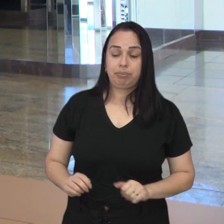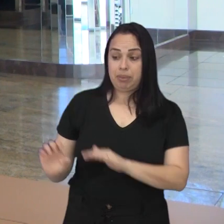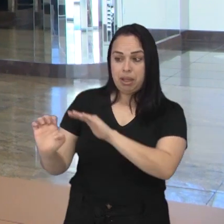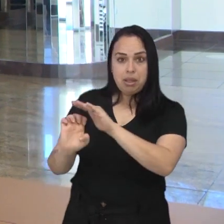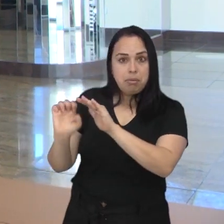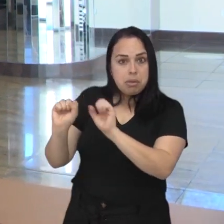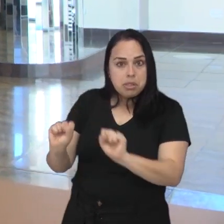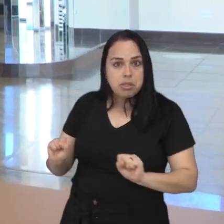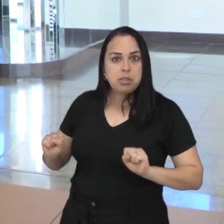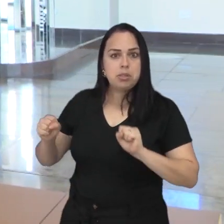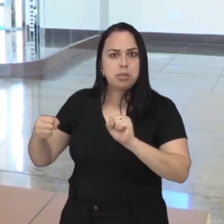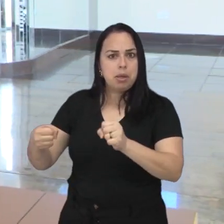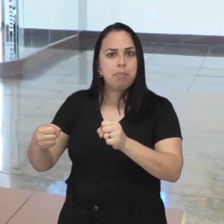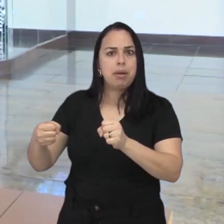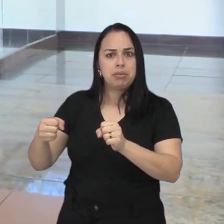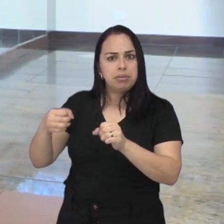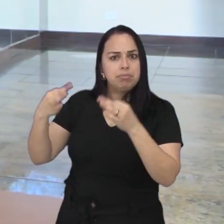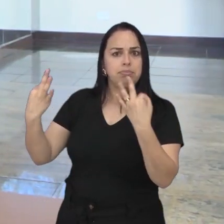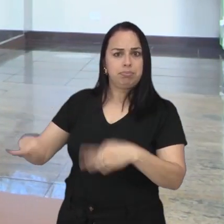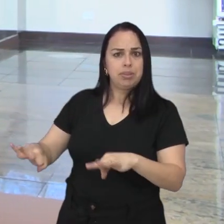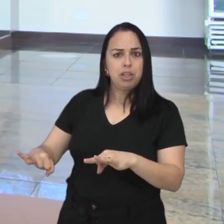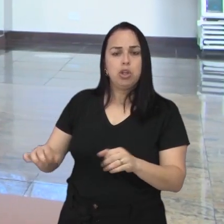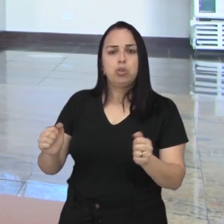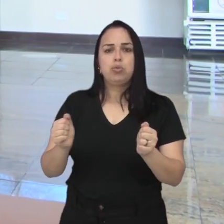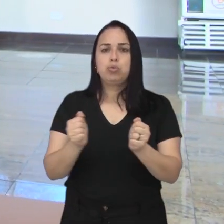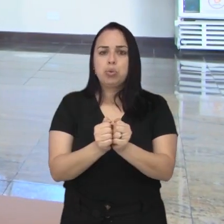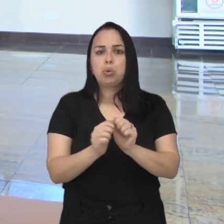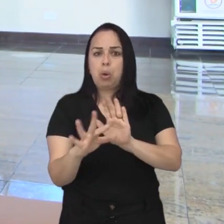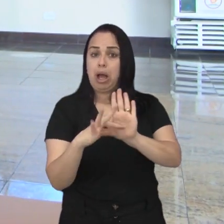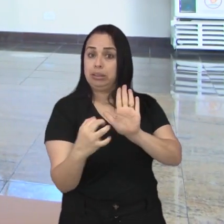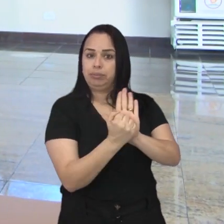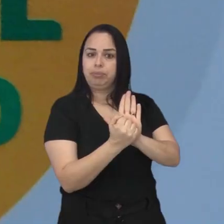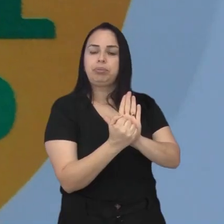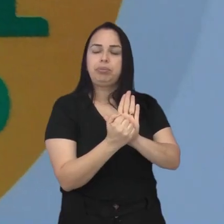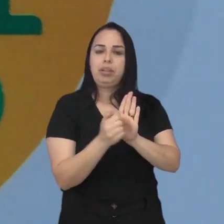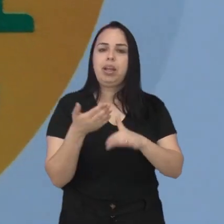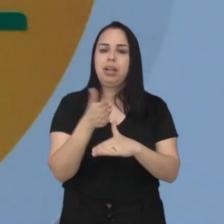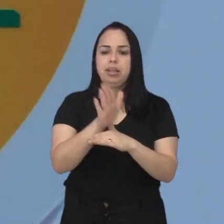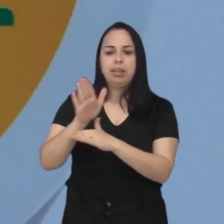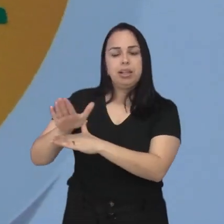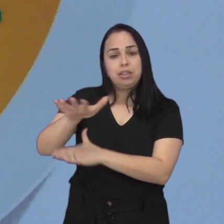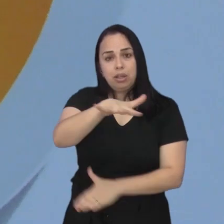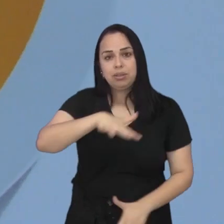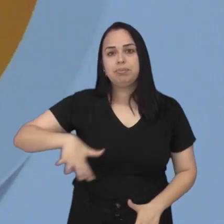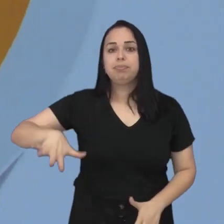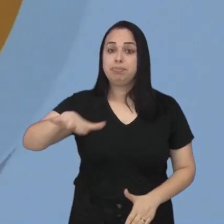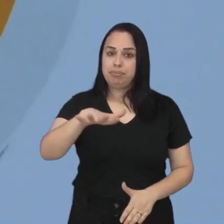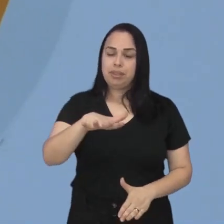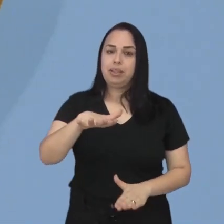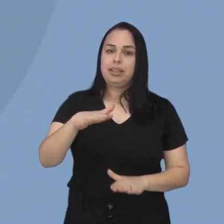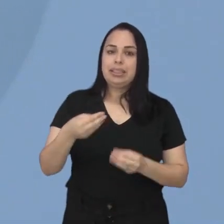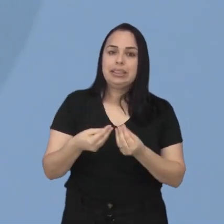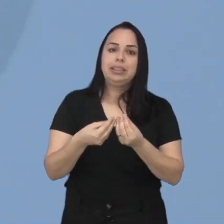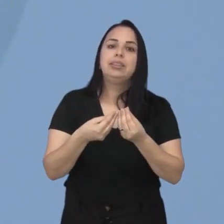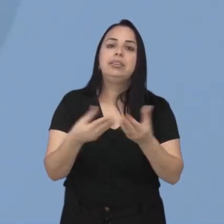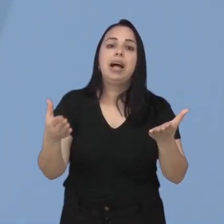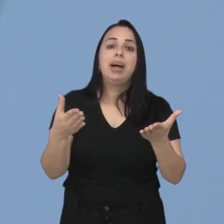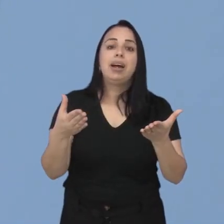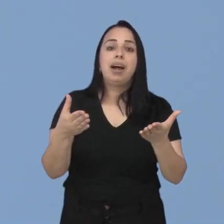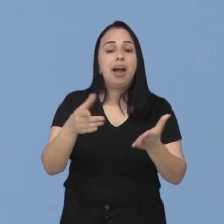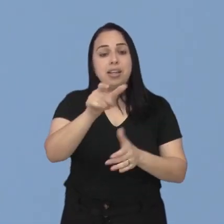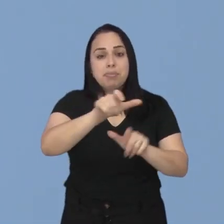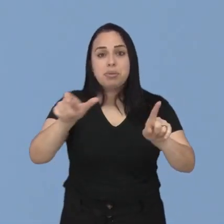esforço de empresários para formalizar a atividade junto ao Cadastur colabora com o setor e proporciona